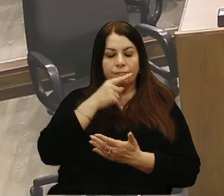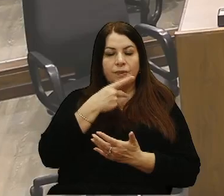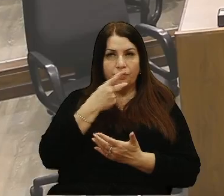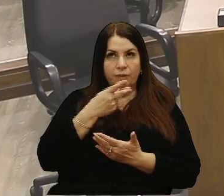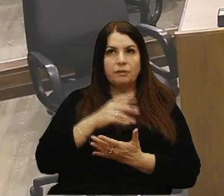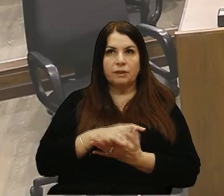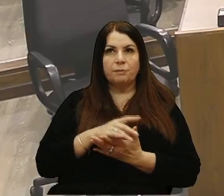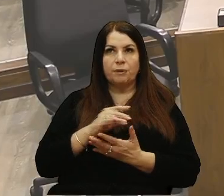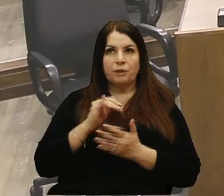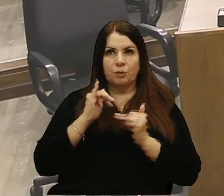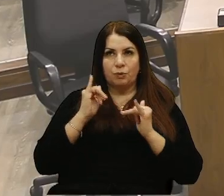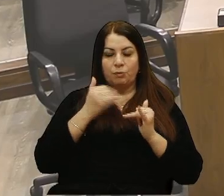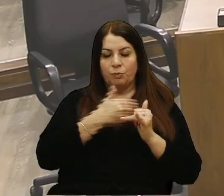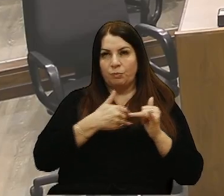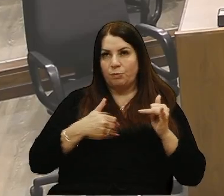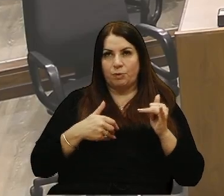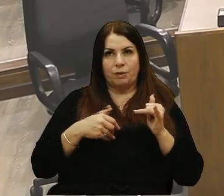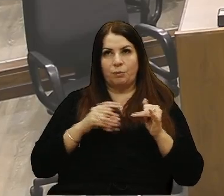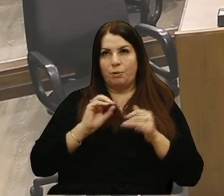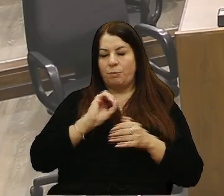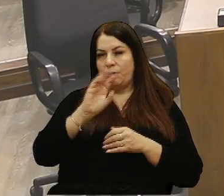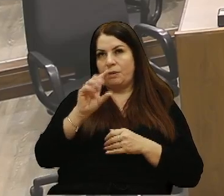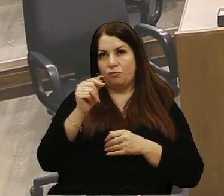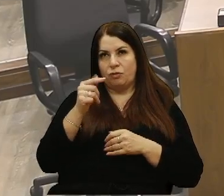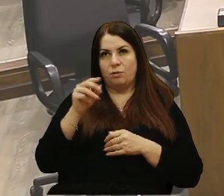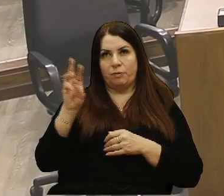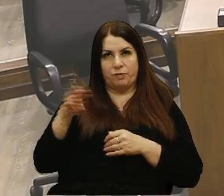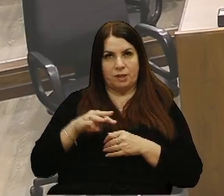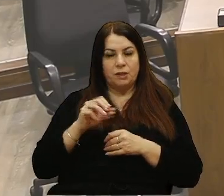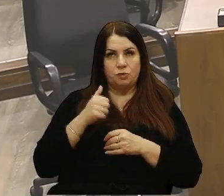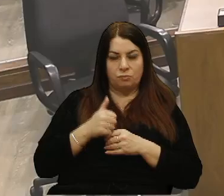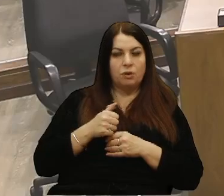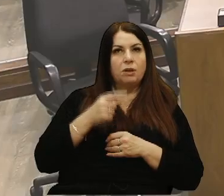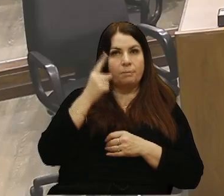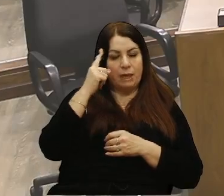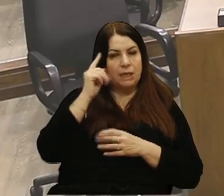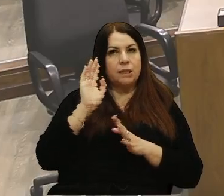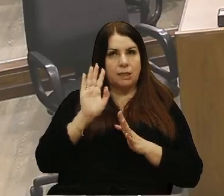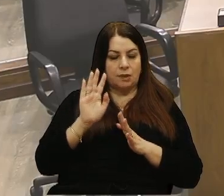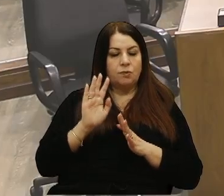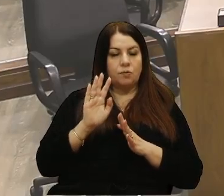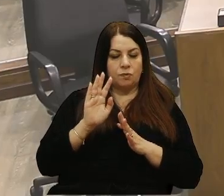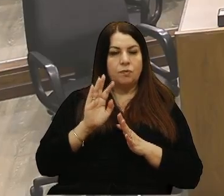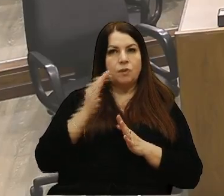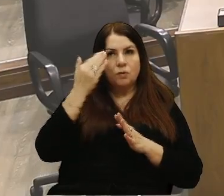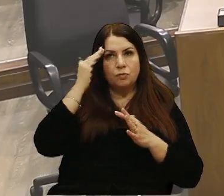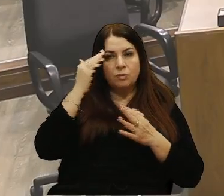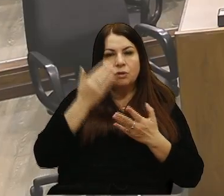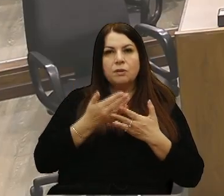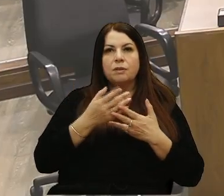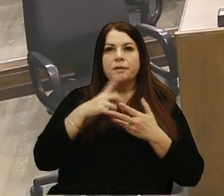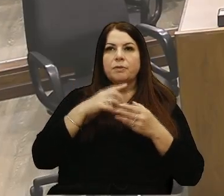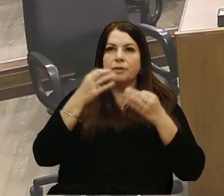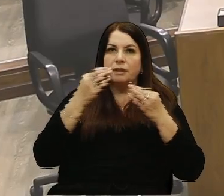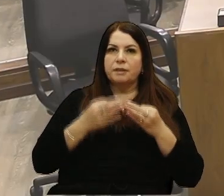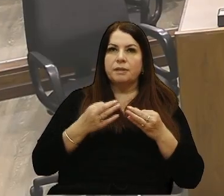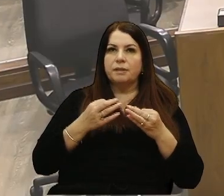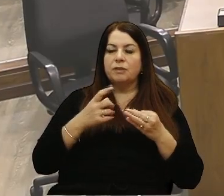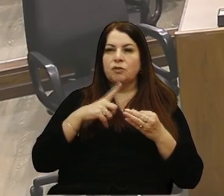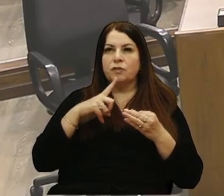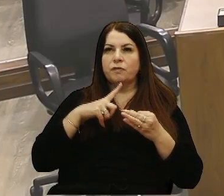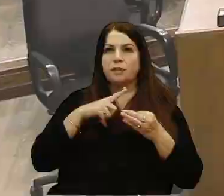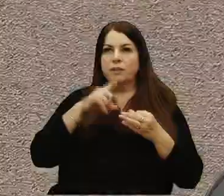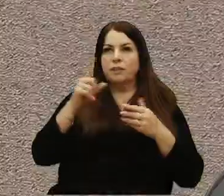falou ali do transporte público, não é mandar dinheiro para a Visat. Beleza, dá para ter esse entendimento. Tenho certeza que se o senhor estivesse